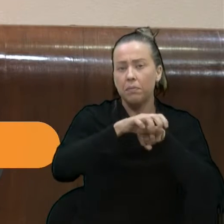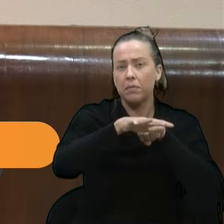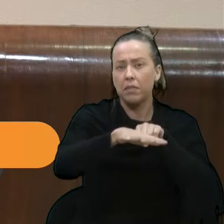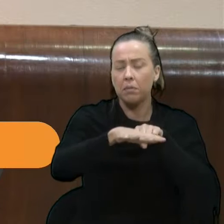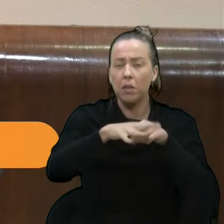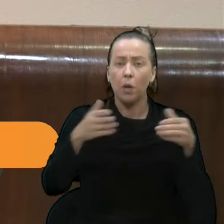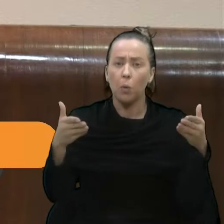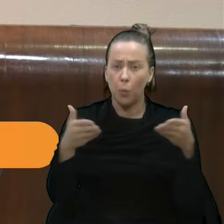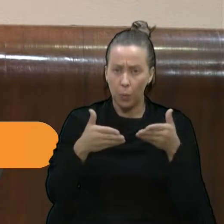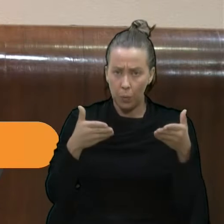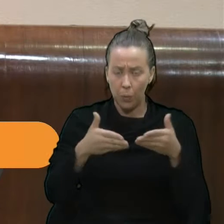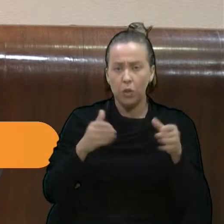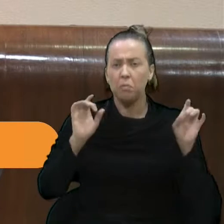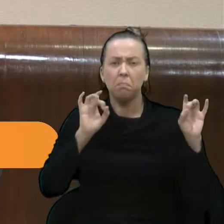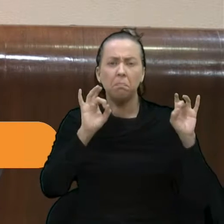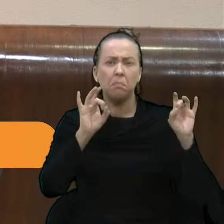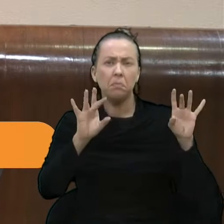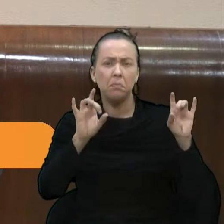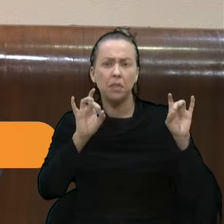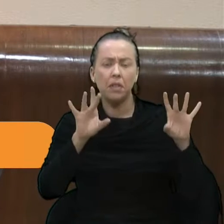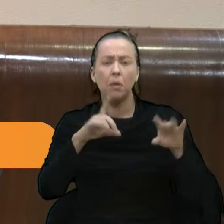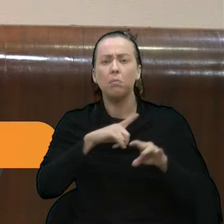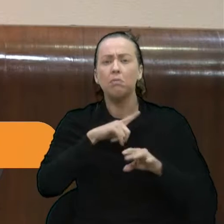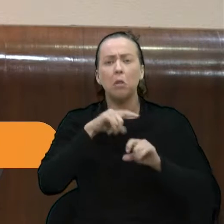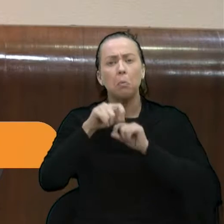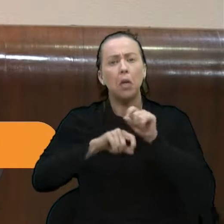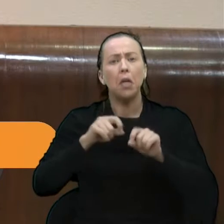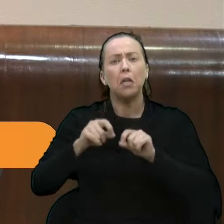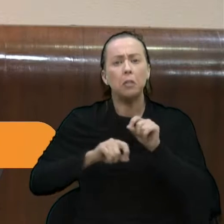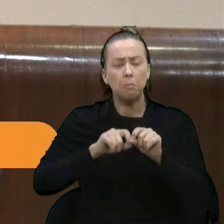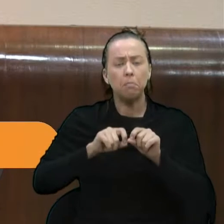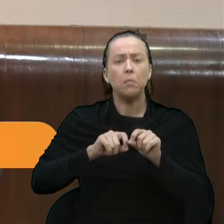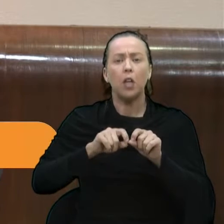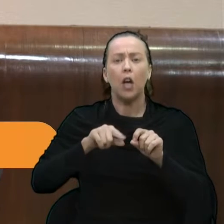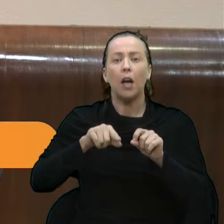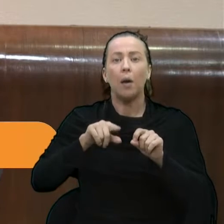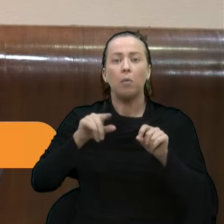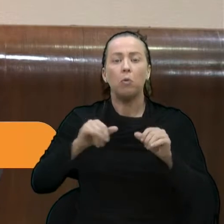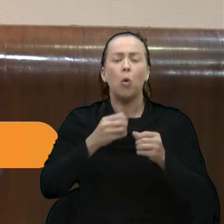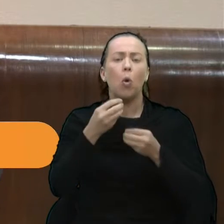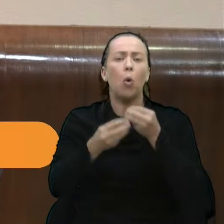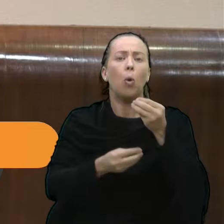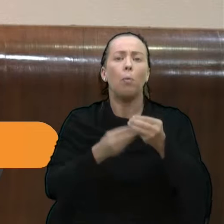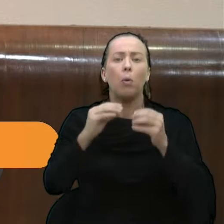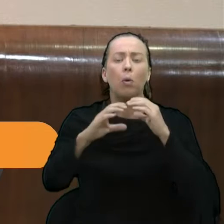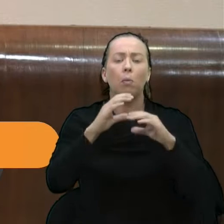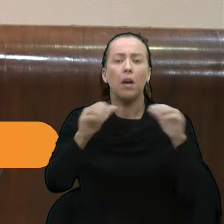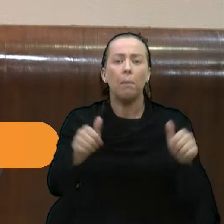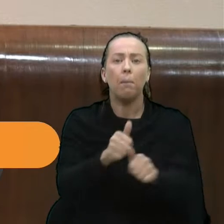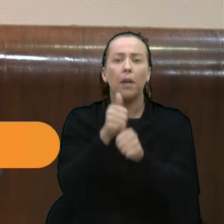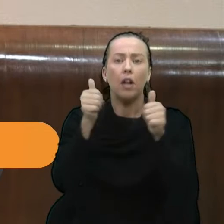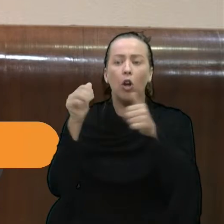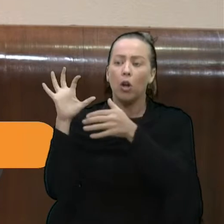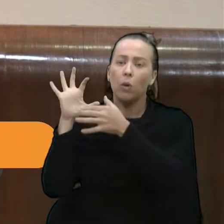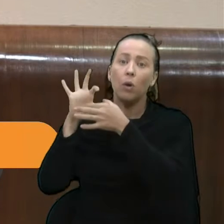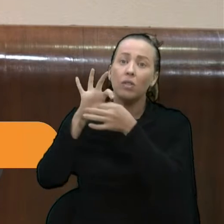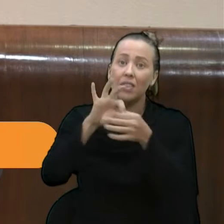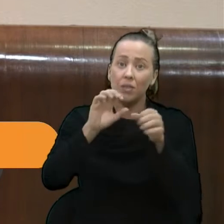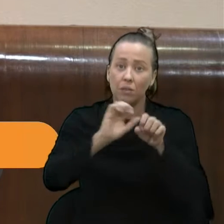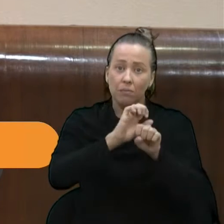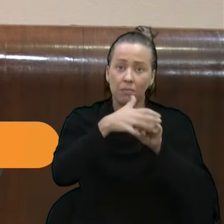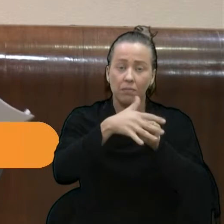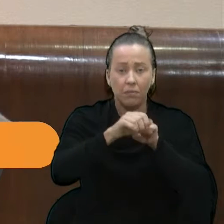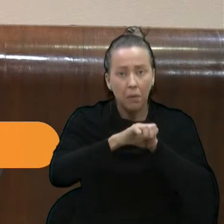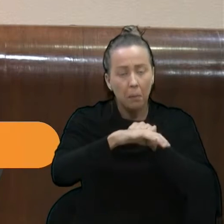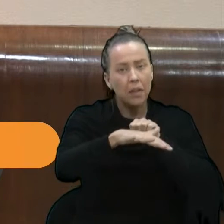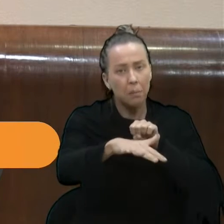E hoje, em especial, nós vamos tratar como comunicar melhor em contexto pandêmico. É